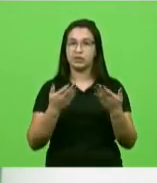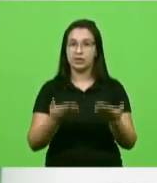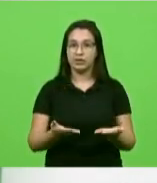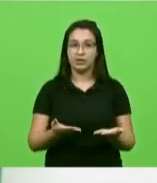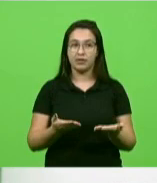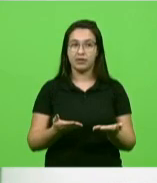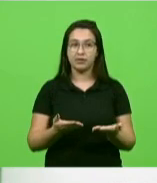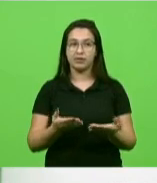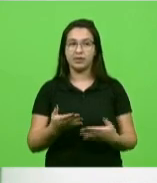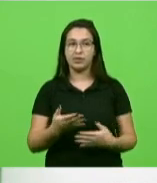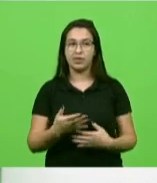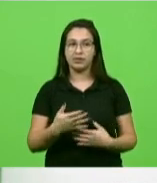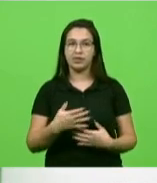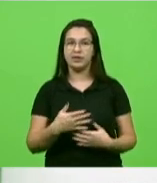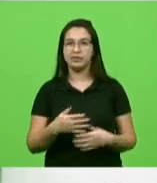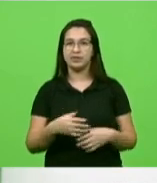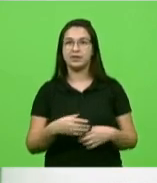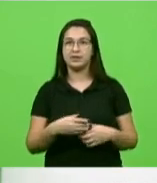Justiça.